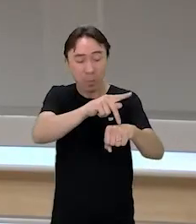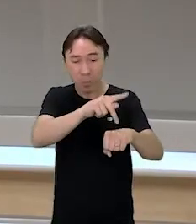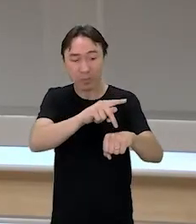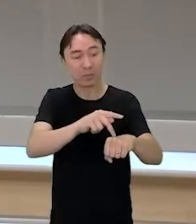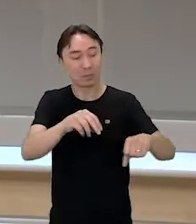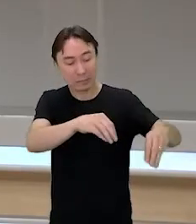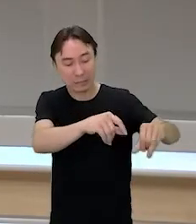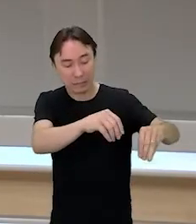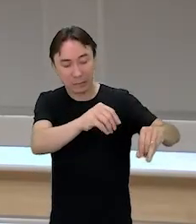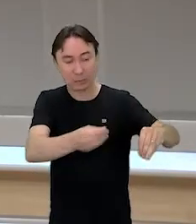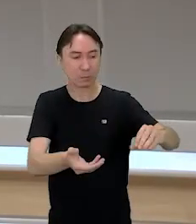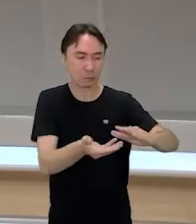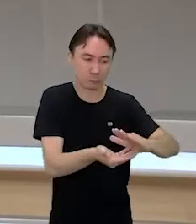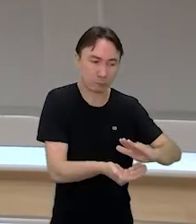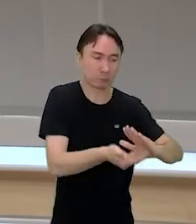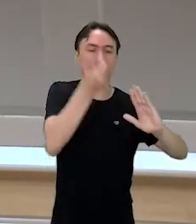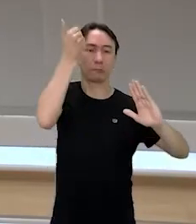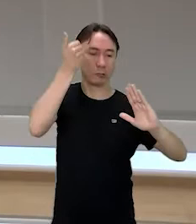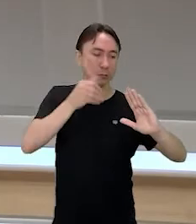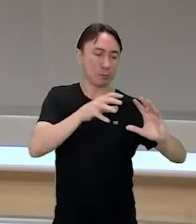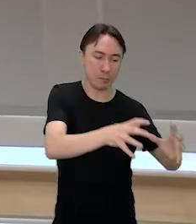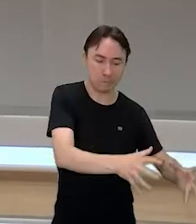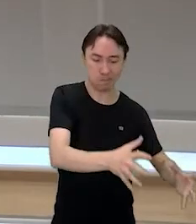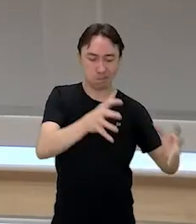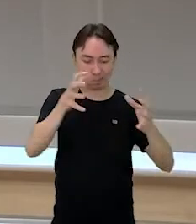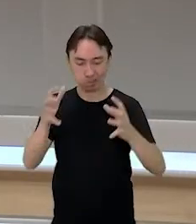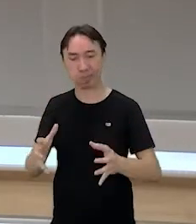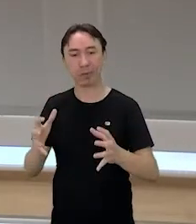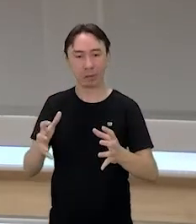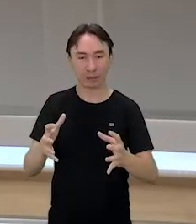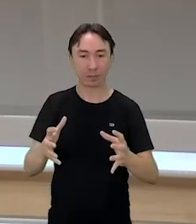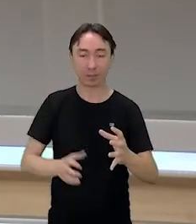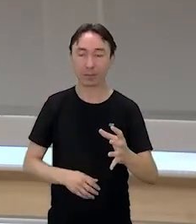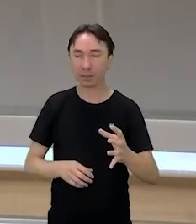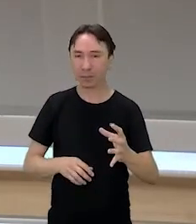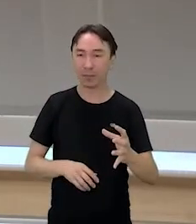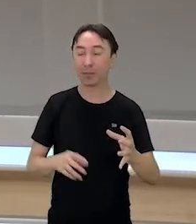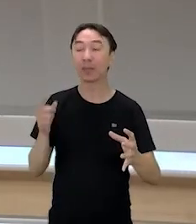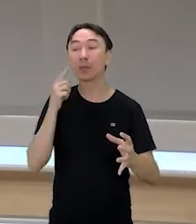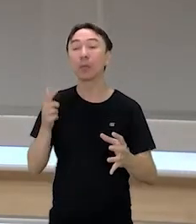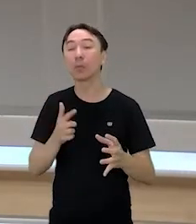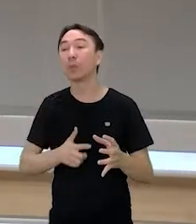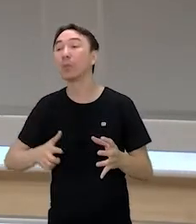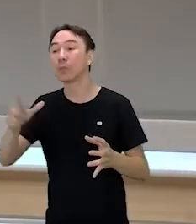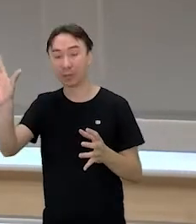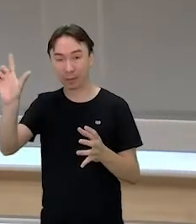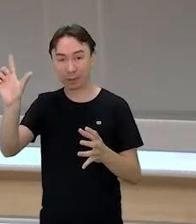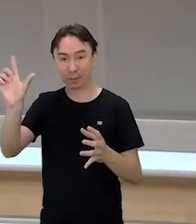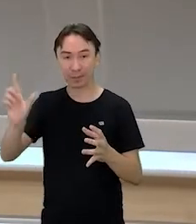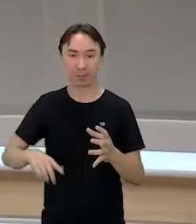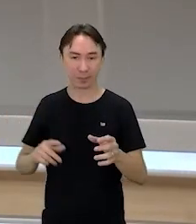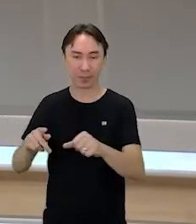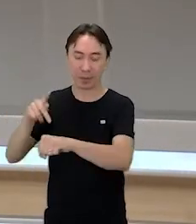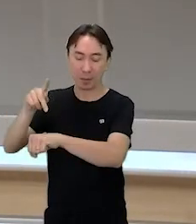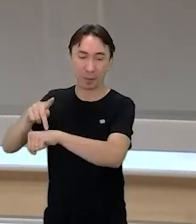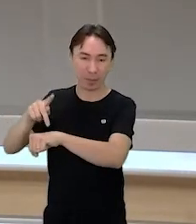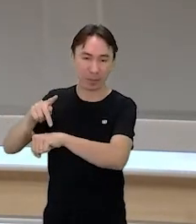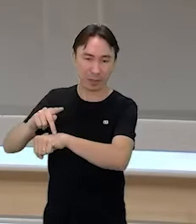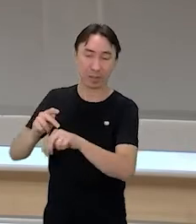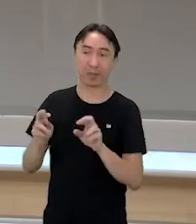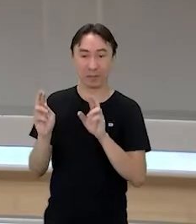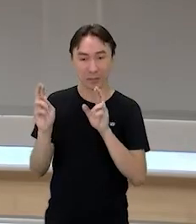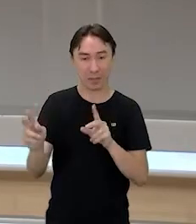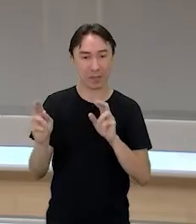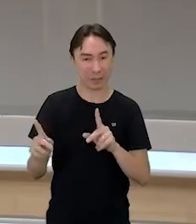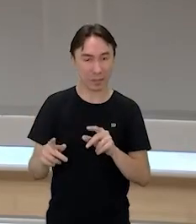caso essa brita ela é uma pedra, uma rocha, não pode nem deve falar pedra, porque é um nome popular,